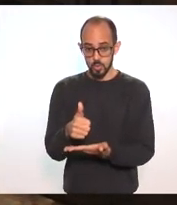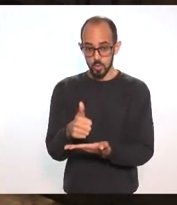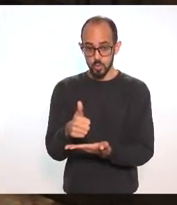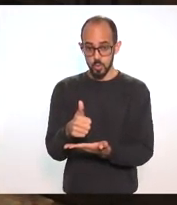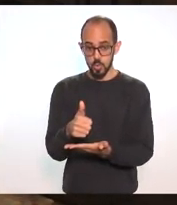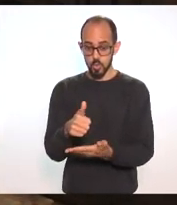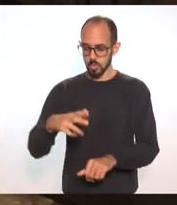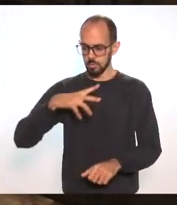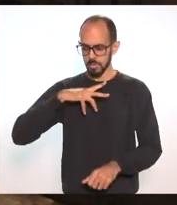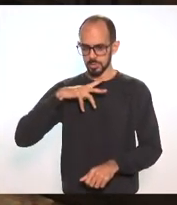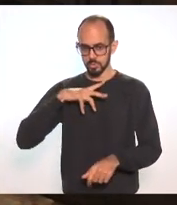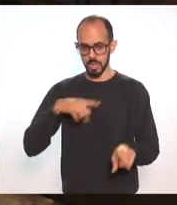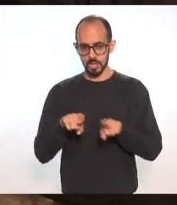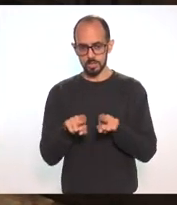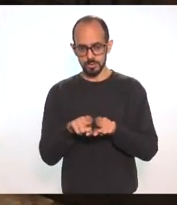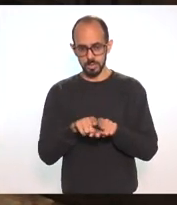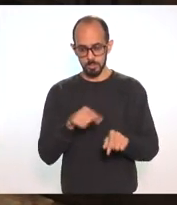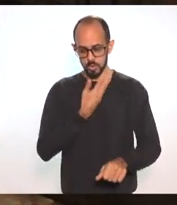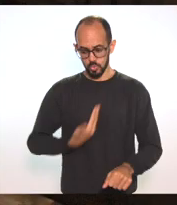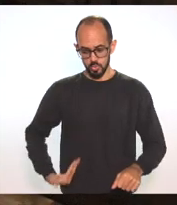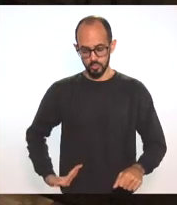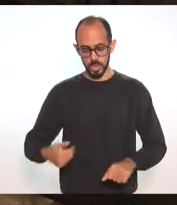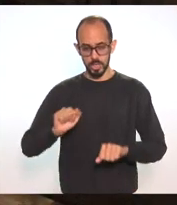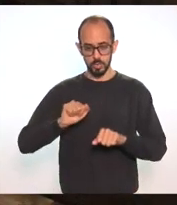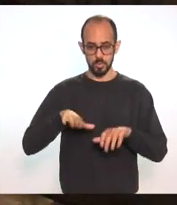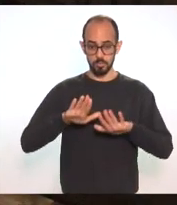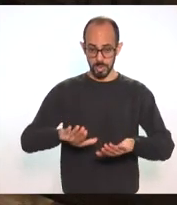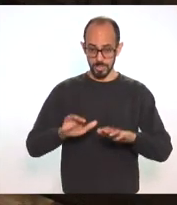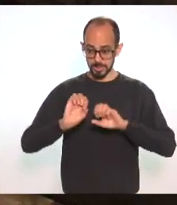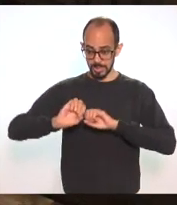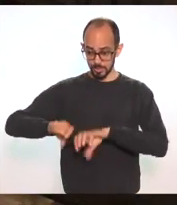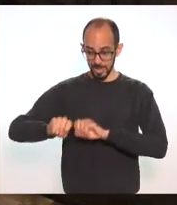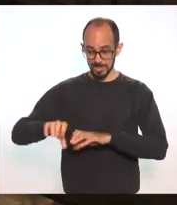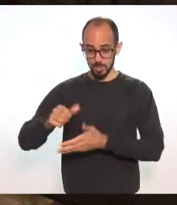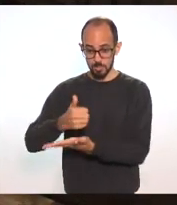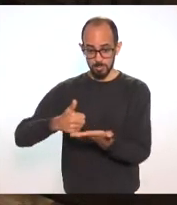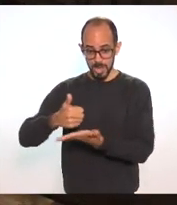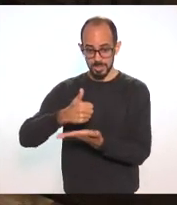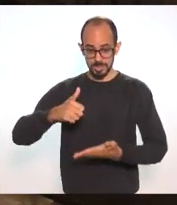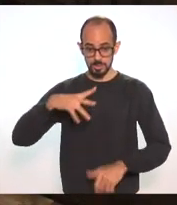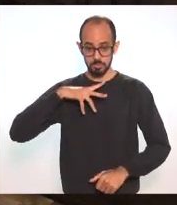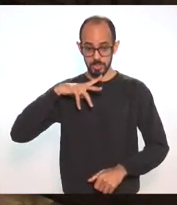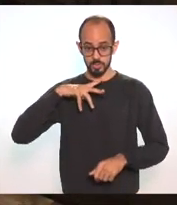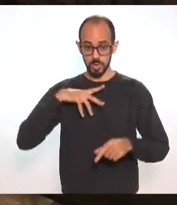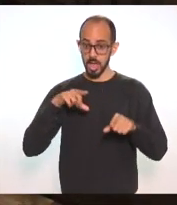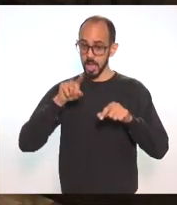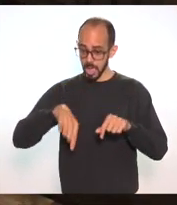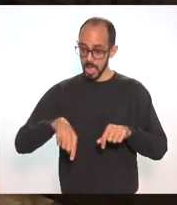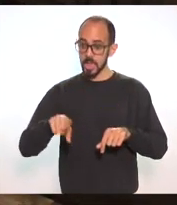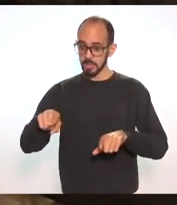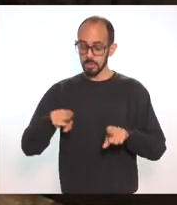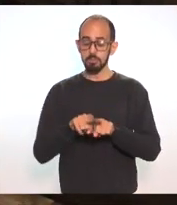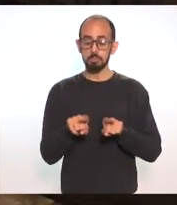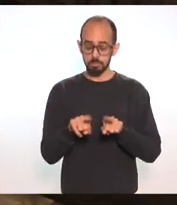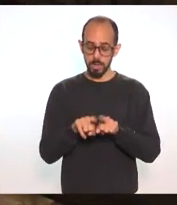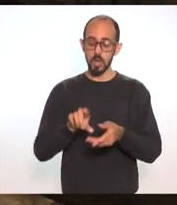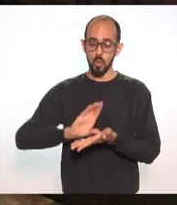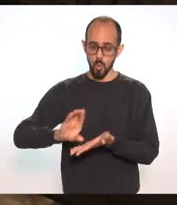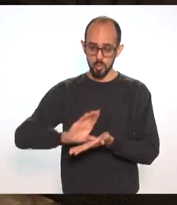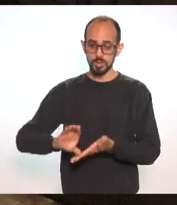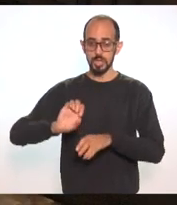privado está no âmbito do Conselho Nacional de Educação, mas no que tange à educação básica do setor particular, ela é jurisdicionada pelo Conselho Estadual de